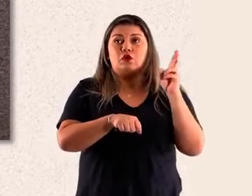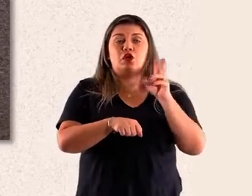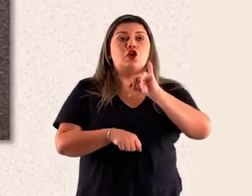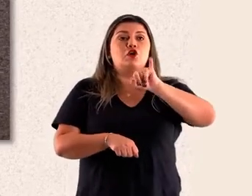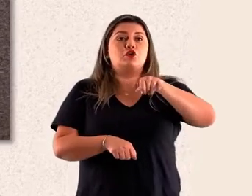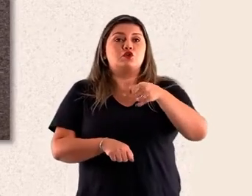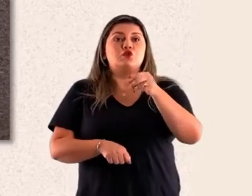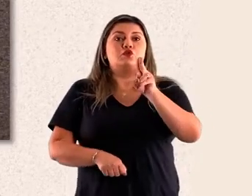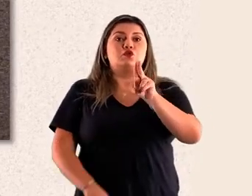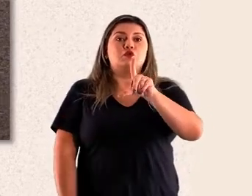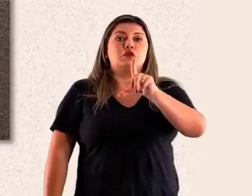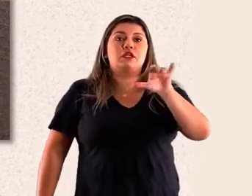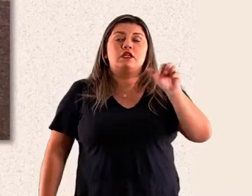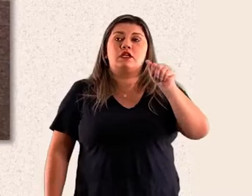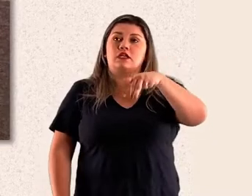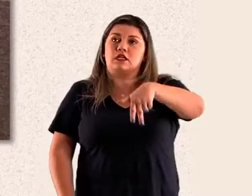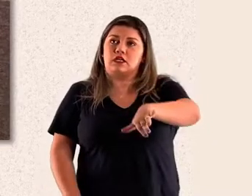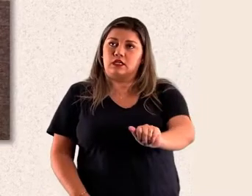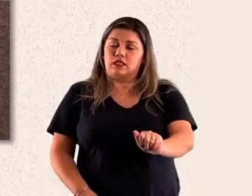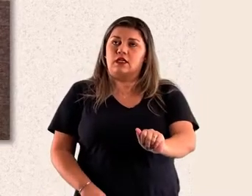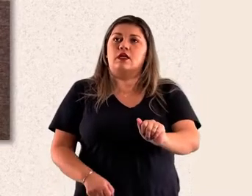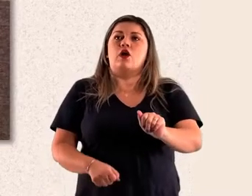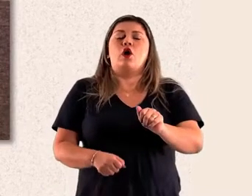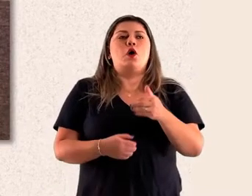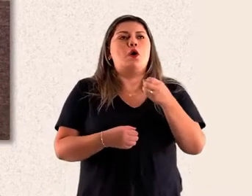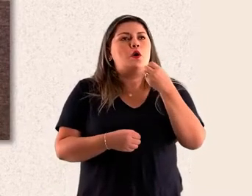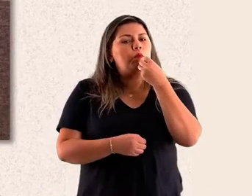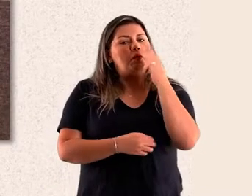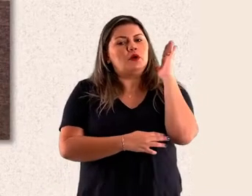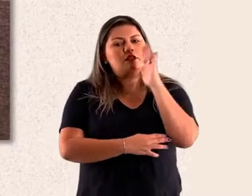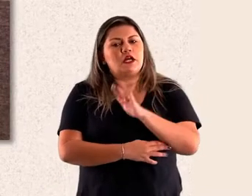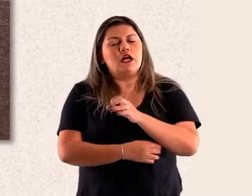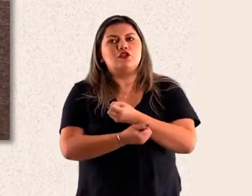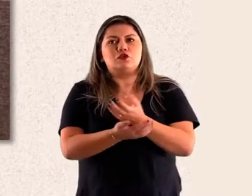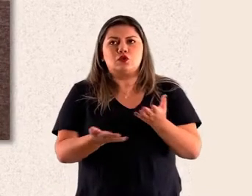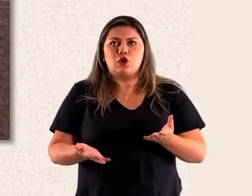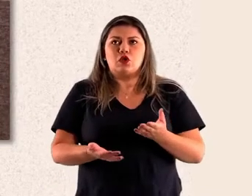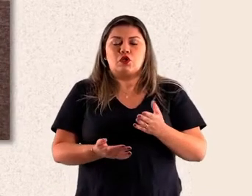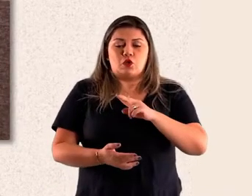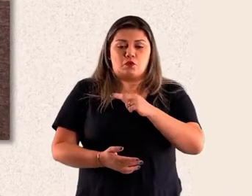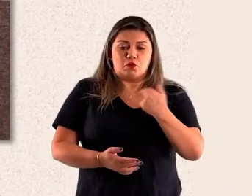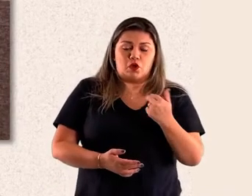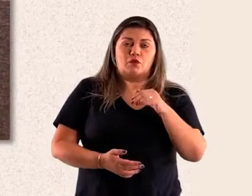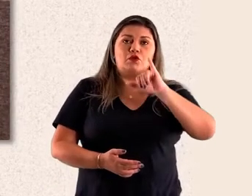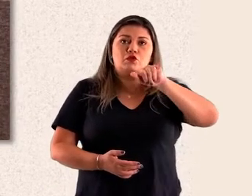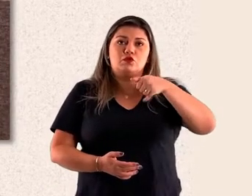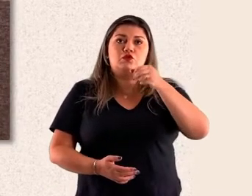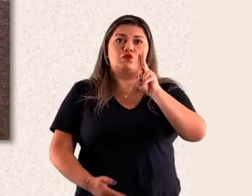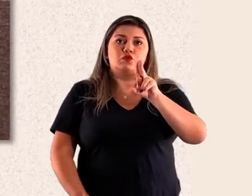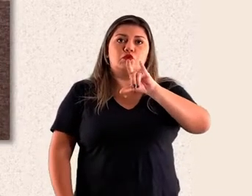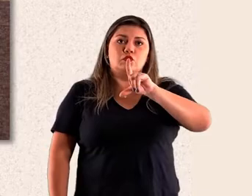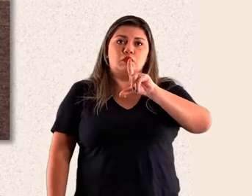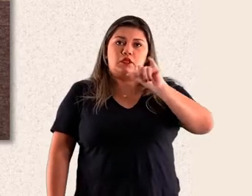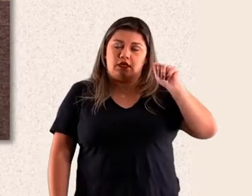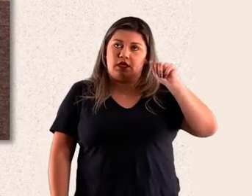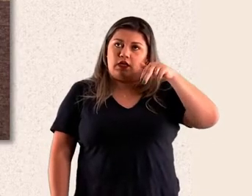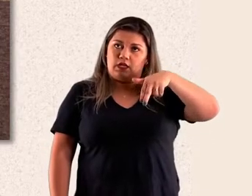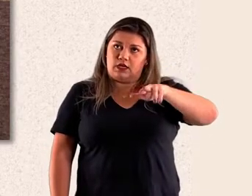SG depois eu faço uma introdução da panela tarde a todos meu nome é Juliana Félix e só membro auxiliar na secretaria-geral